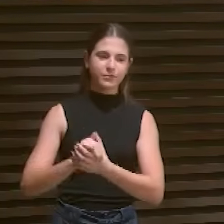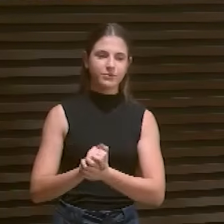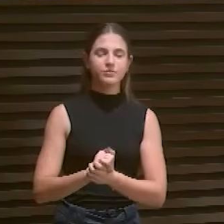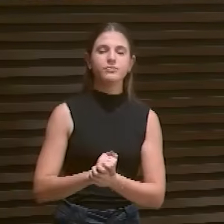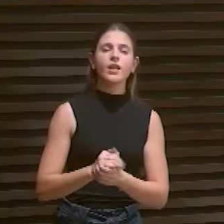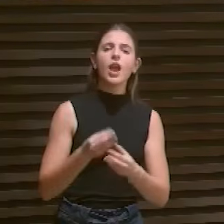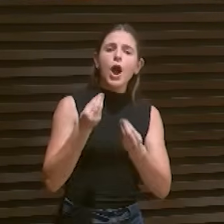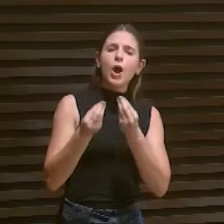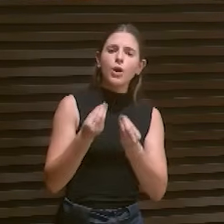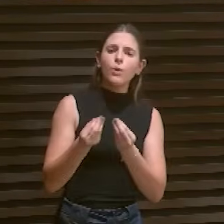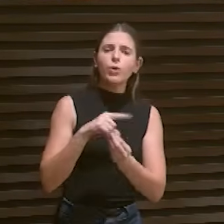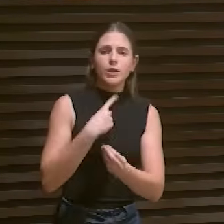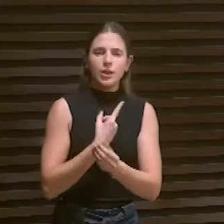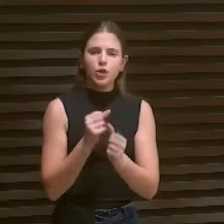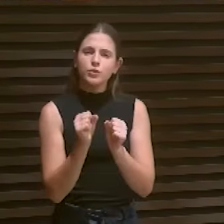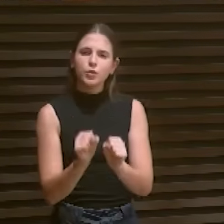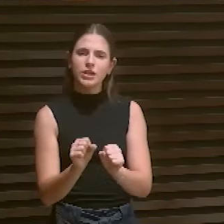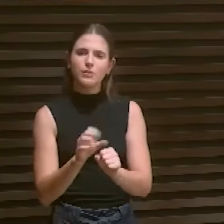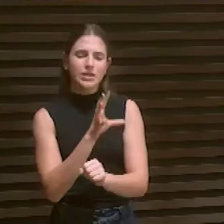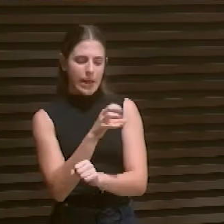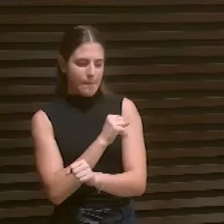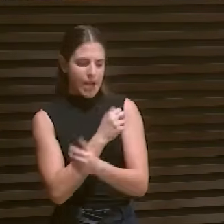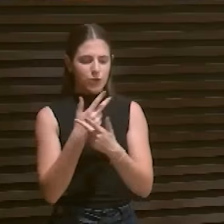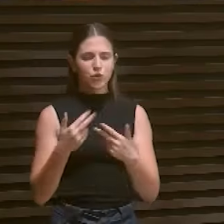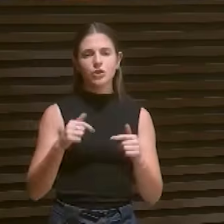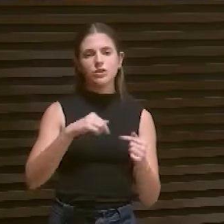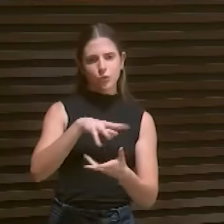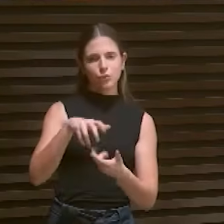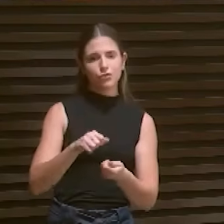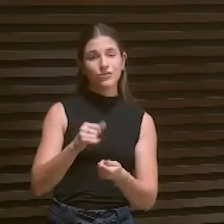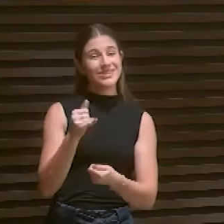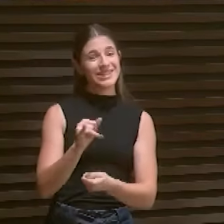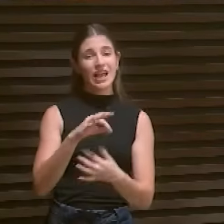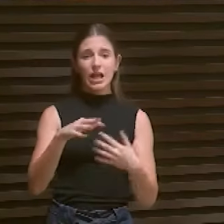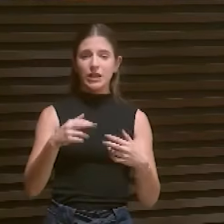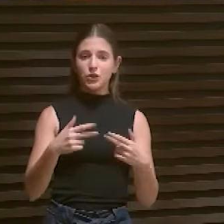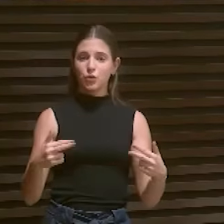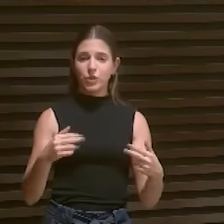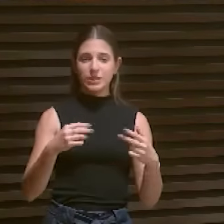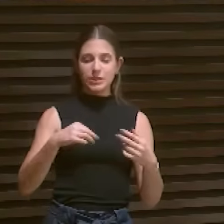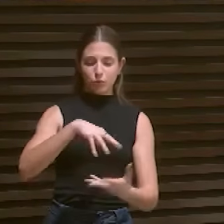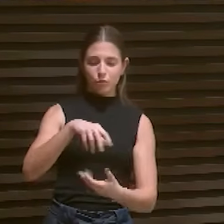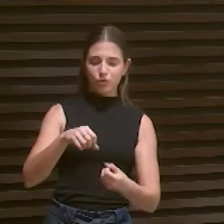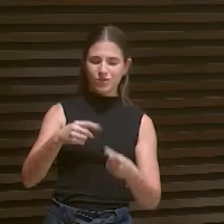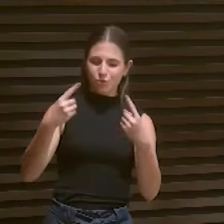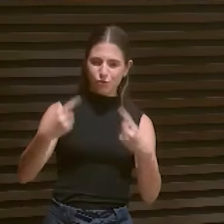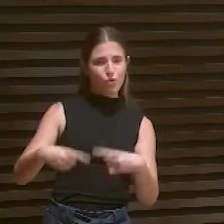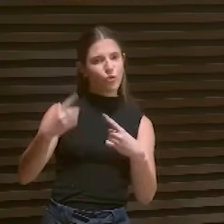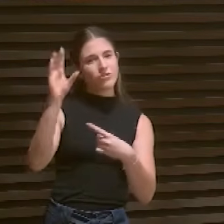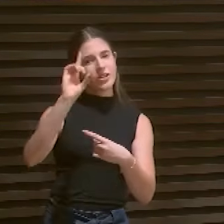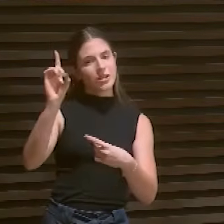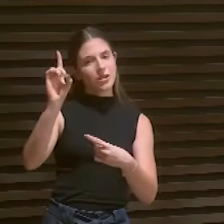Como que nós podemos amar as coisas do mundo se as coisas do mundo são opostas a Deus, a